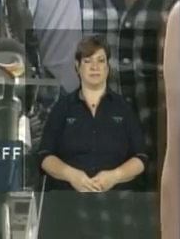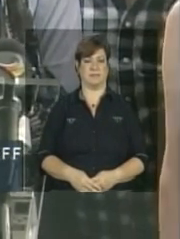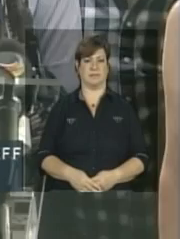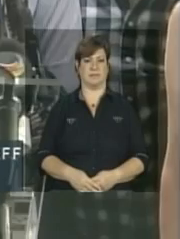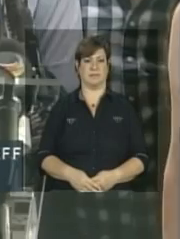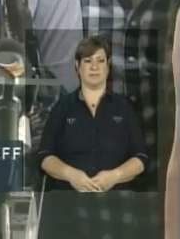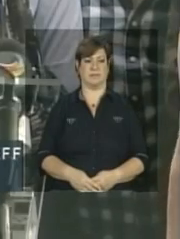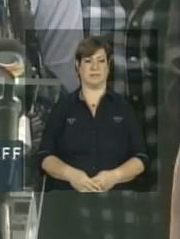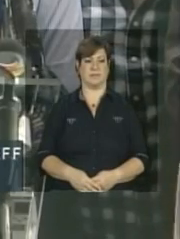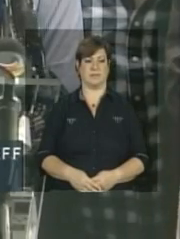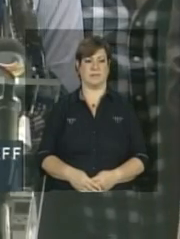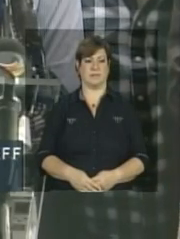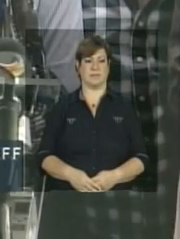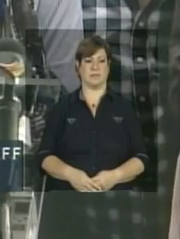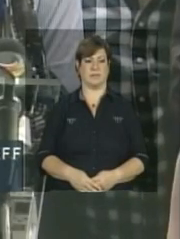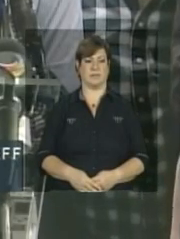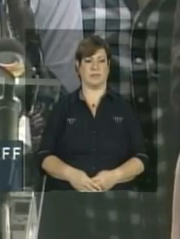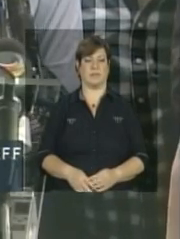de...